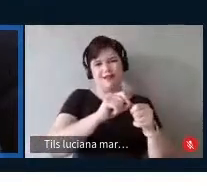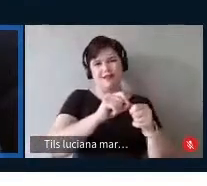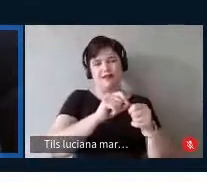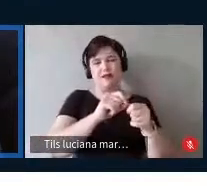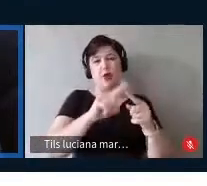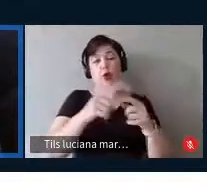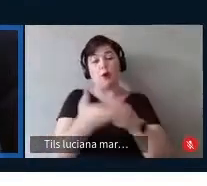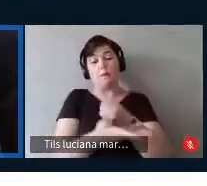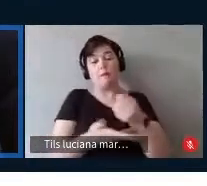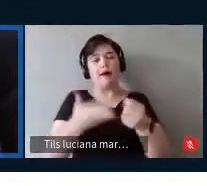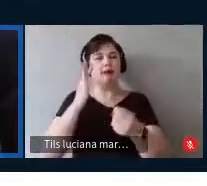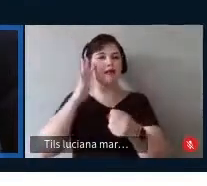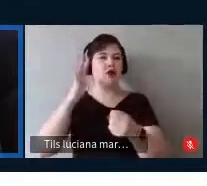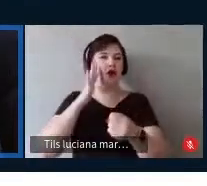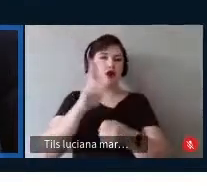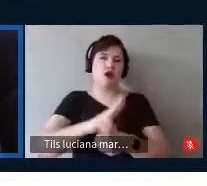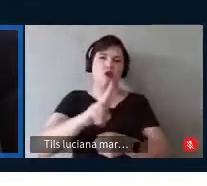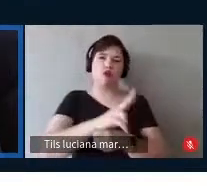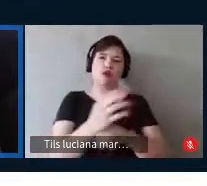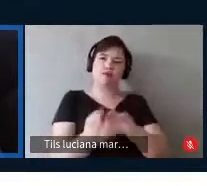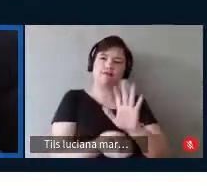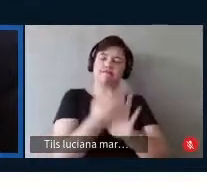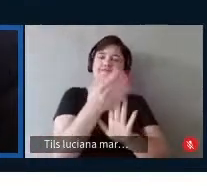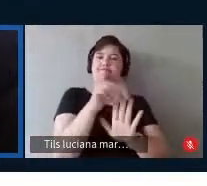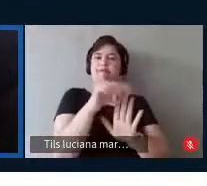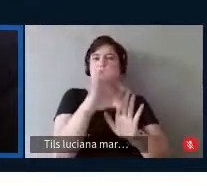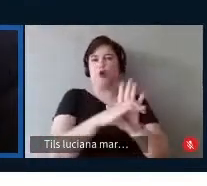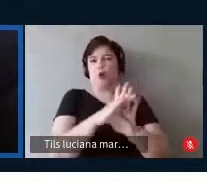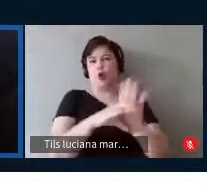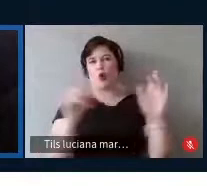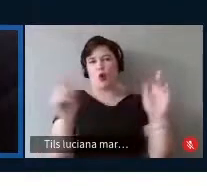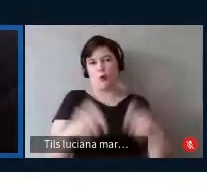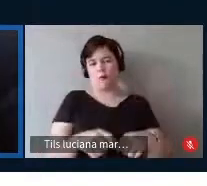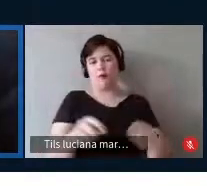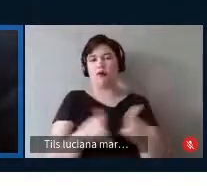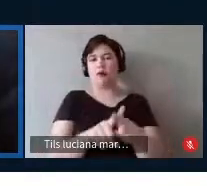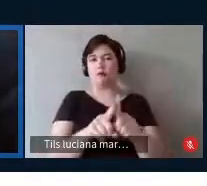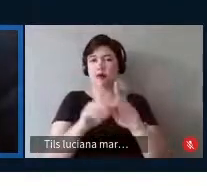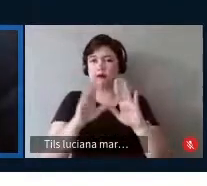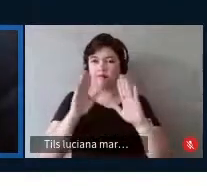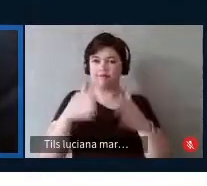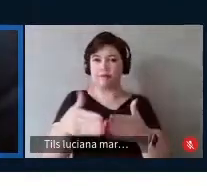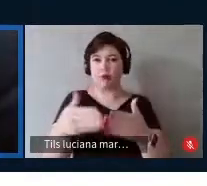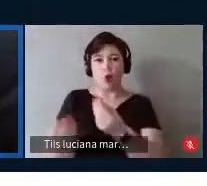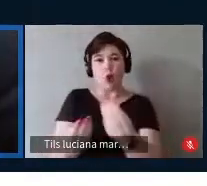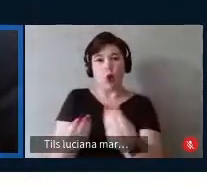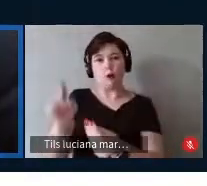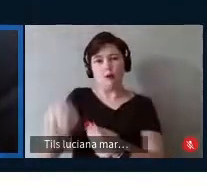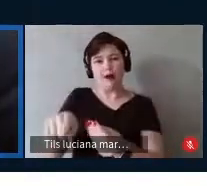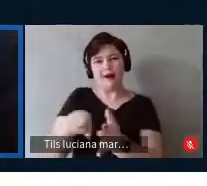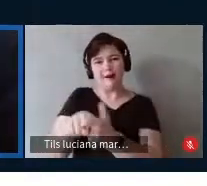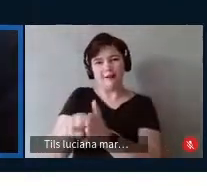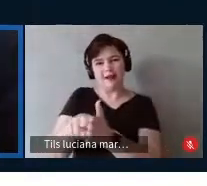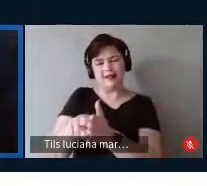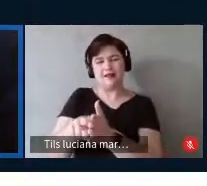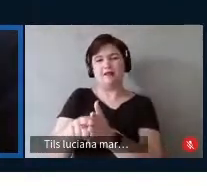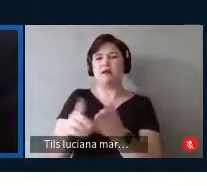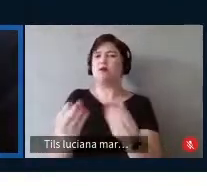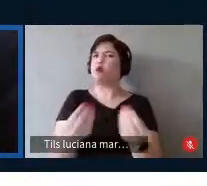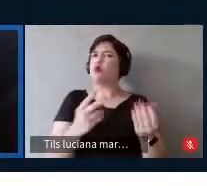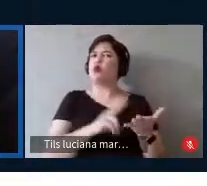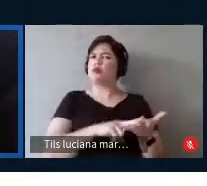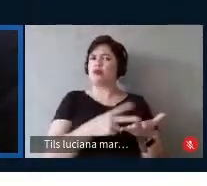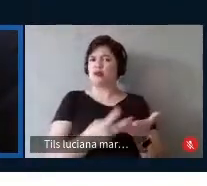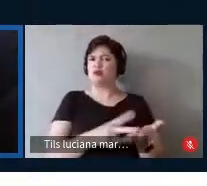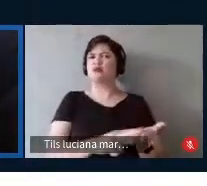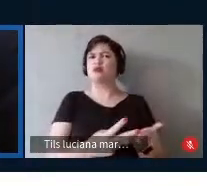base teórica é utilizada para construir e o escopo da pesquisa na qual é feita. Muitas traduções